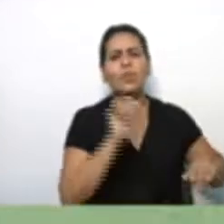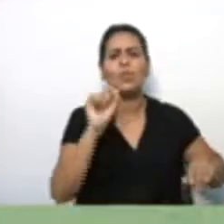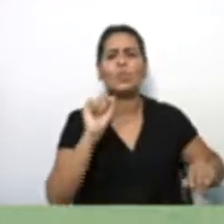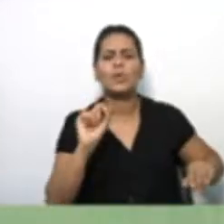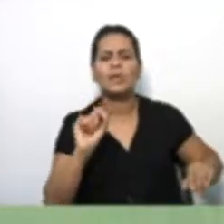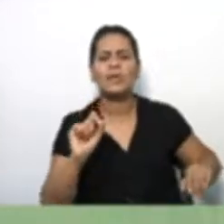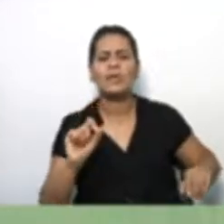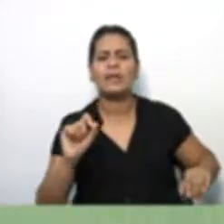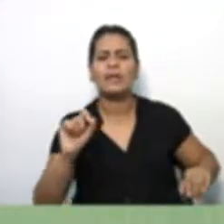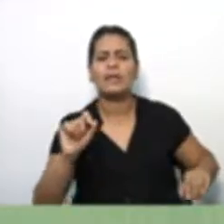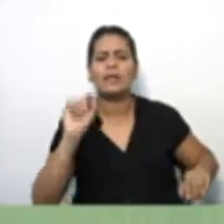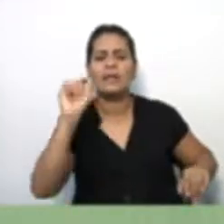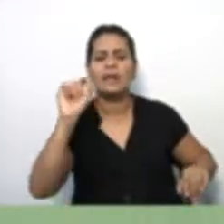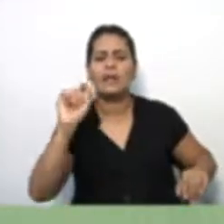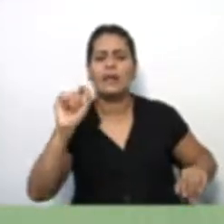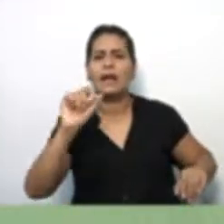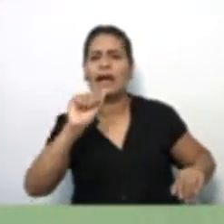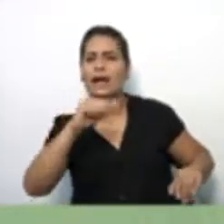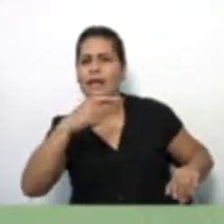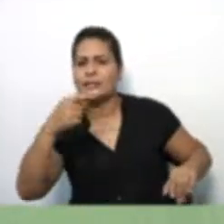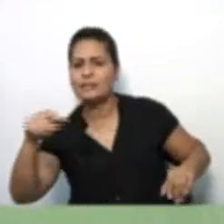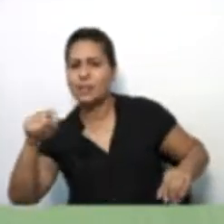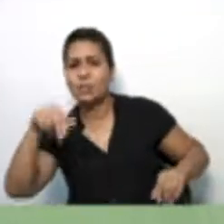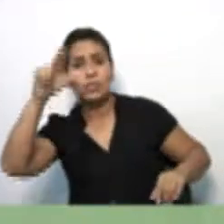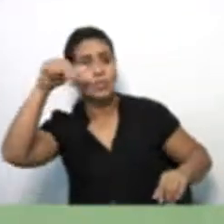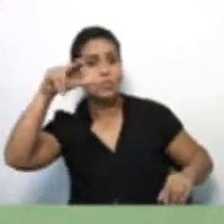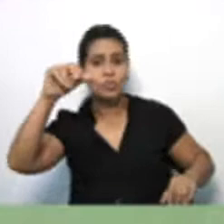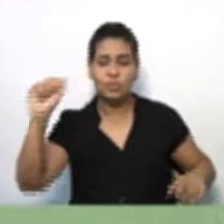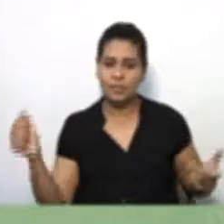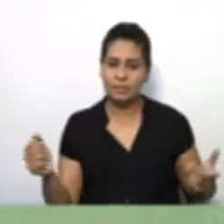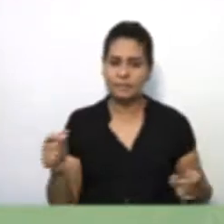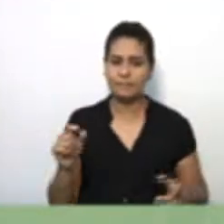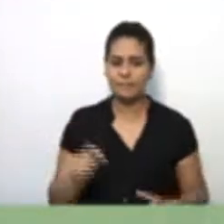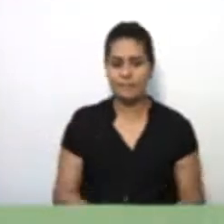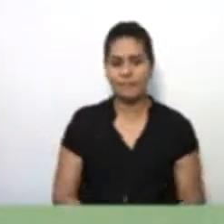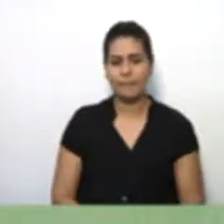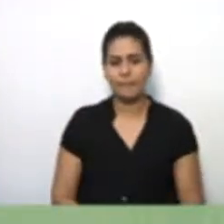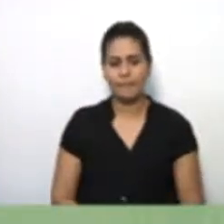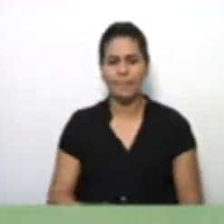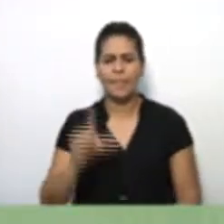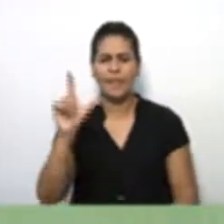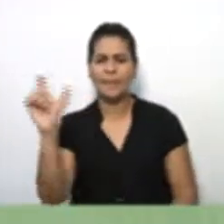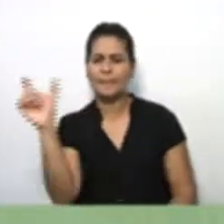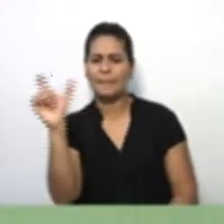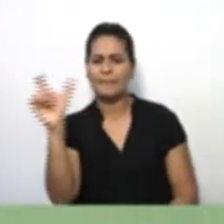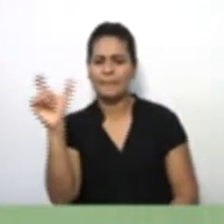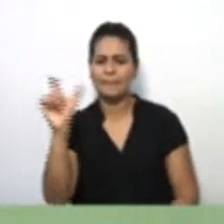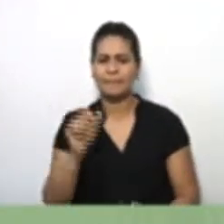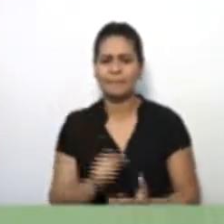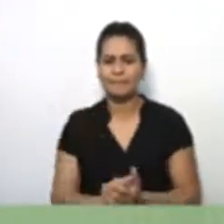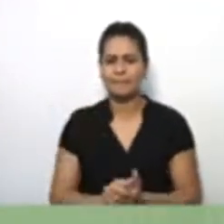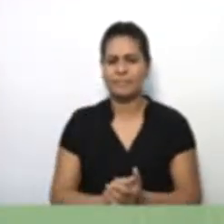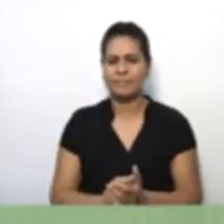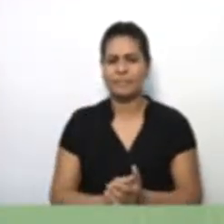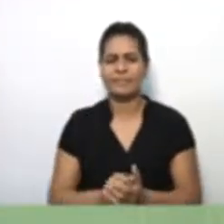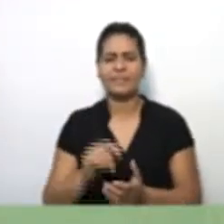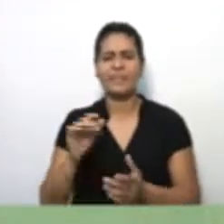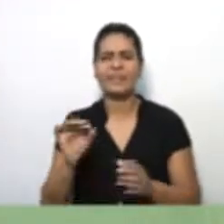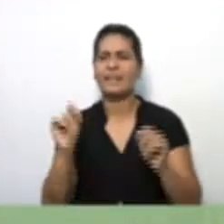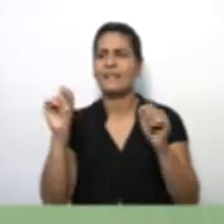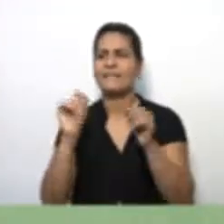daqui, ó, que é lógico, nunca vai dar certo. É a palavra, isso aqui, né?